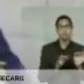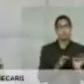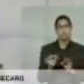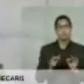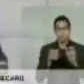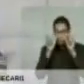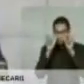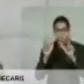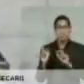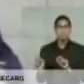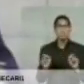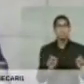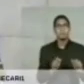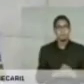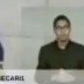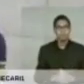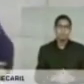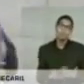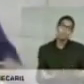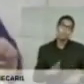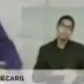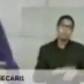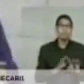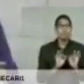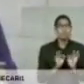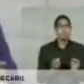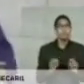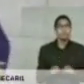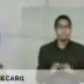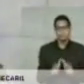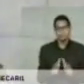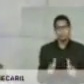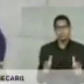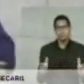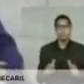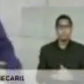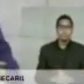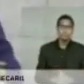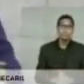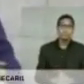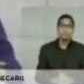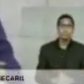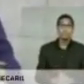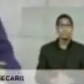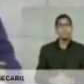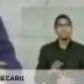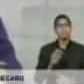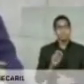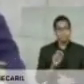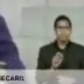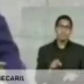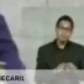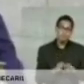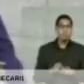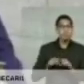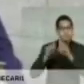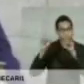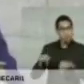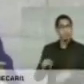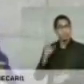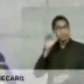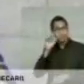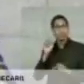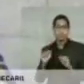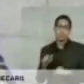preparação muito interessante para fazer um projeto de lei tão simples, para ampliar esse rol e colocar nesse rol também que o funcionário público teria